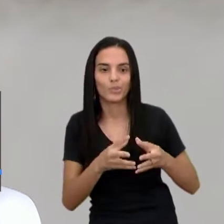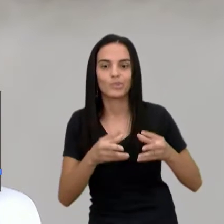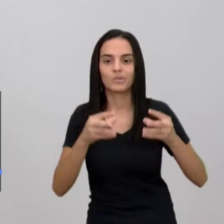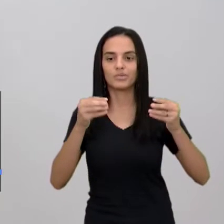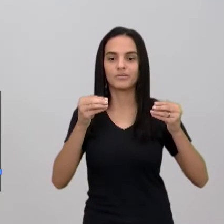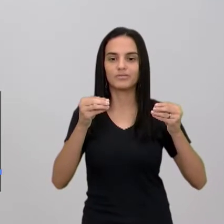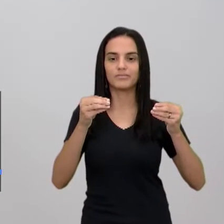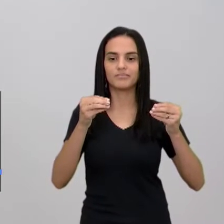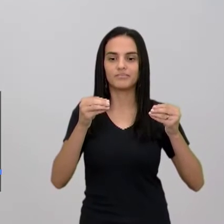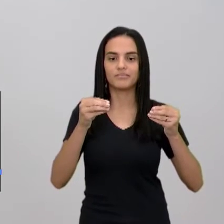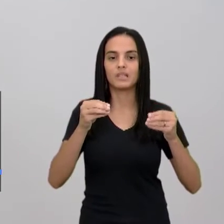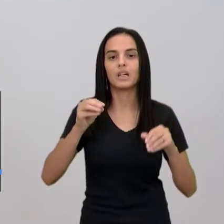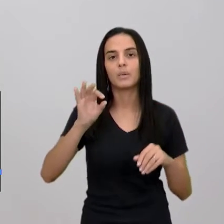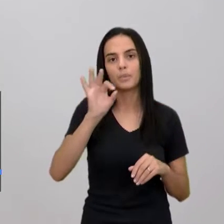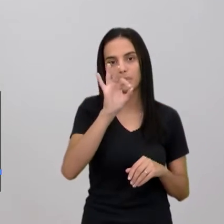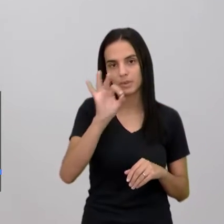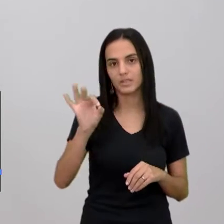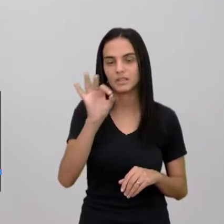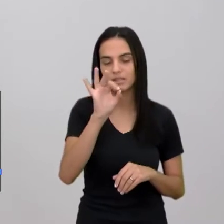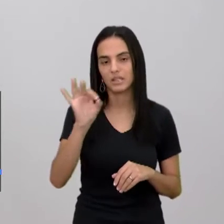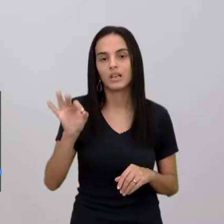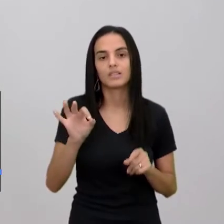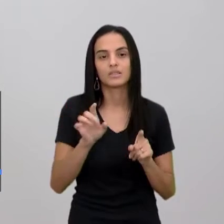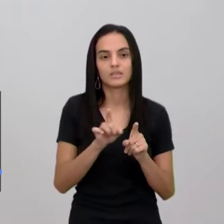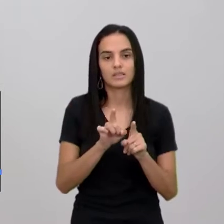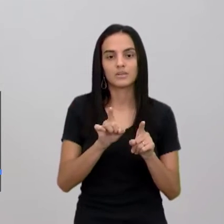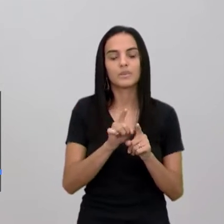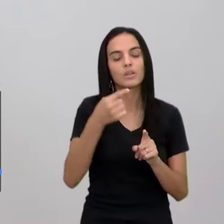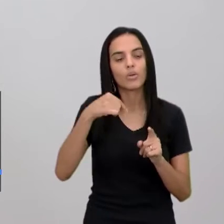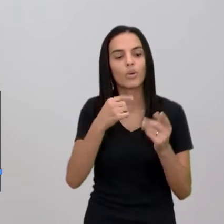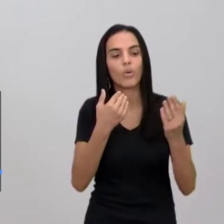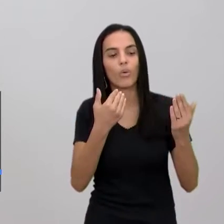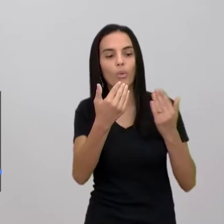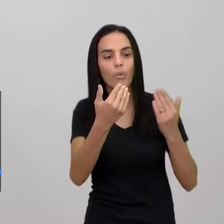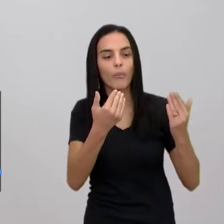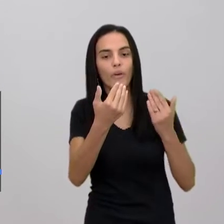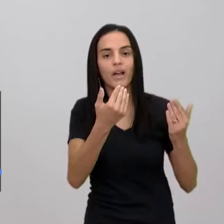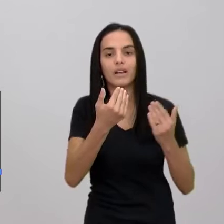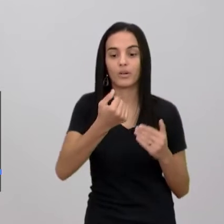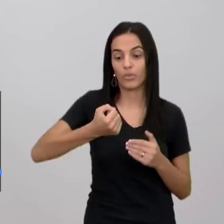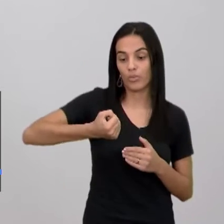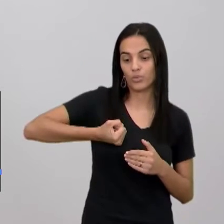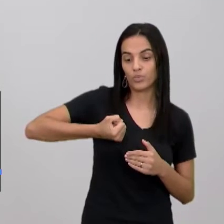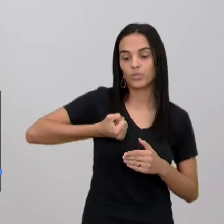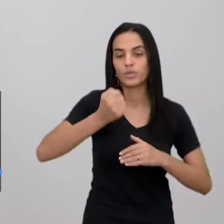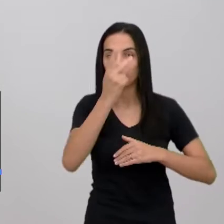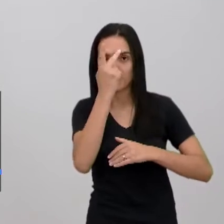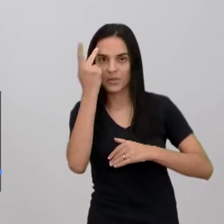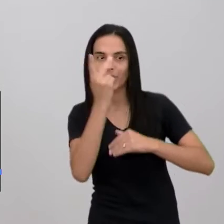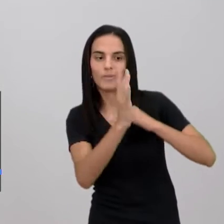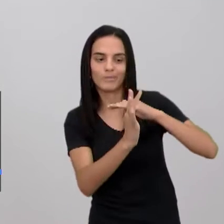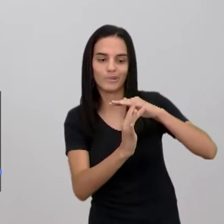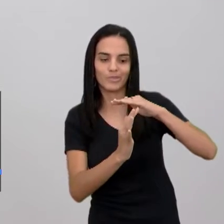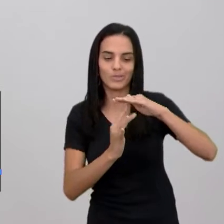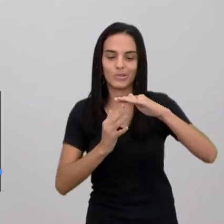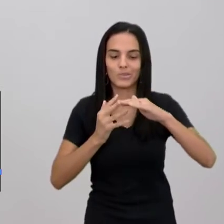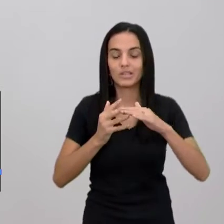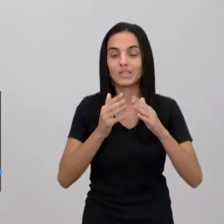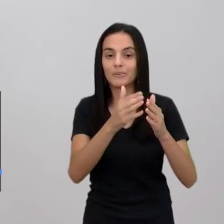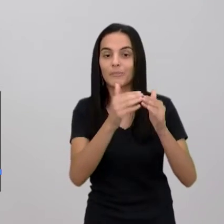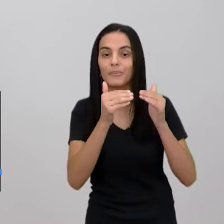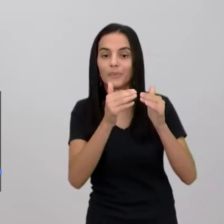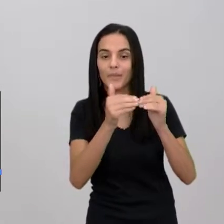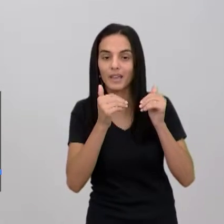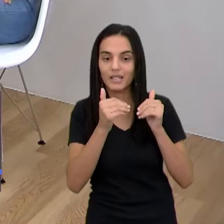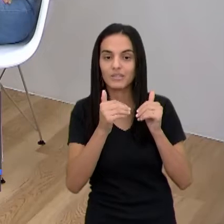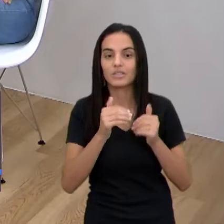Em a porcentagem, inclusive, quando a gente compara com números de refugiados que pedem e que